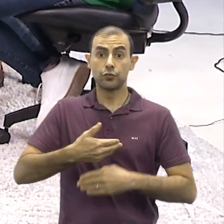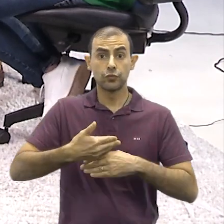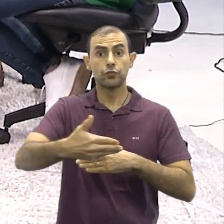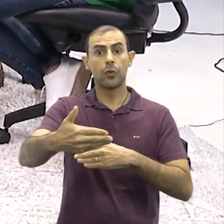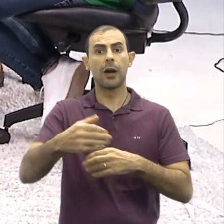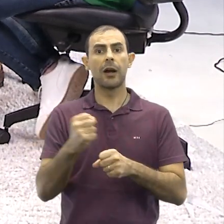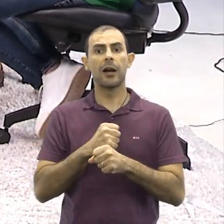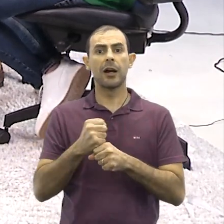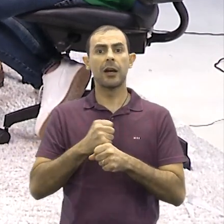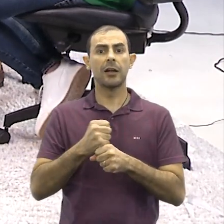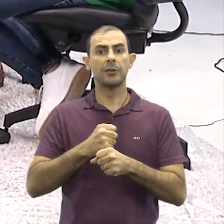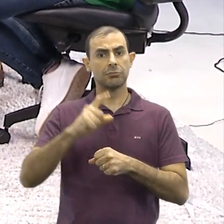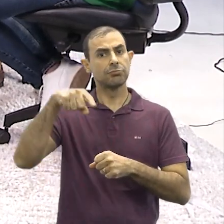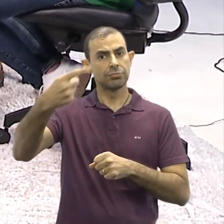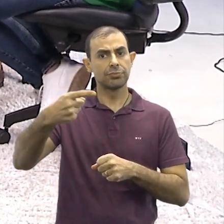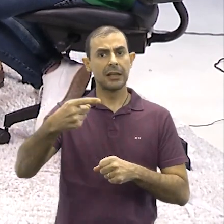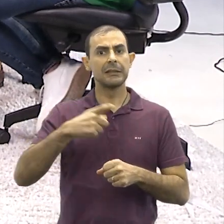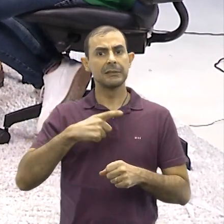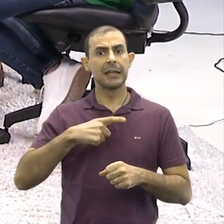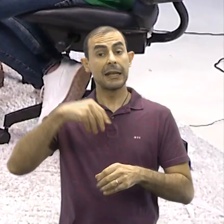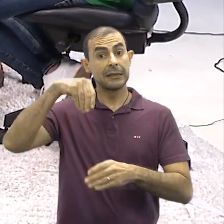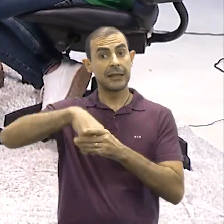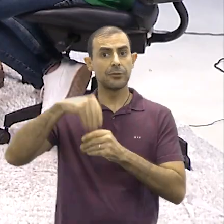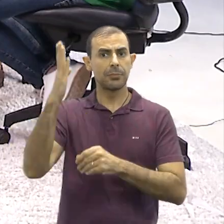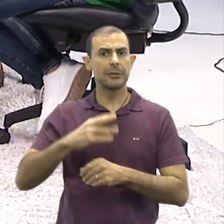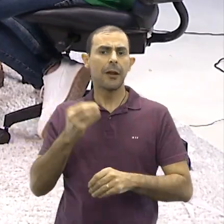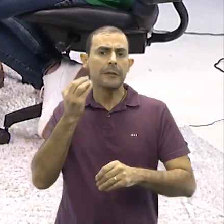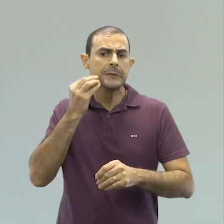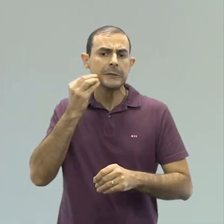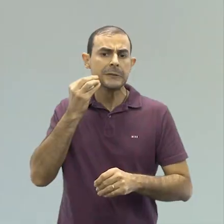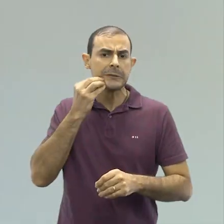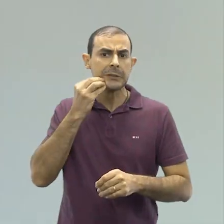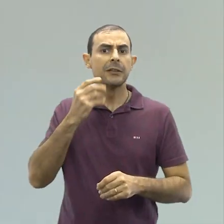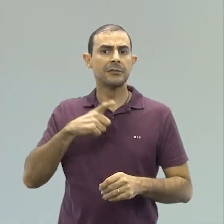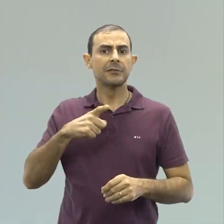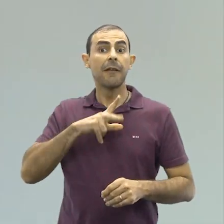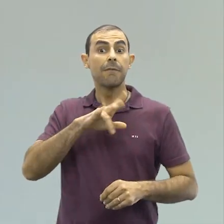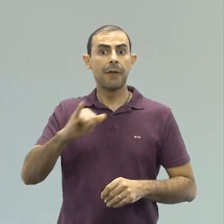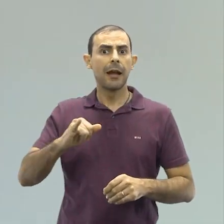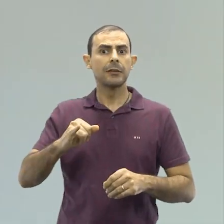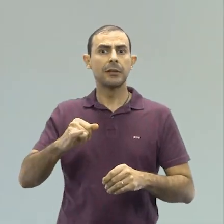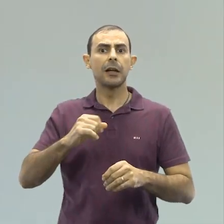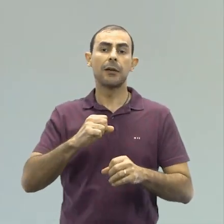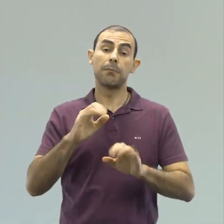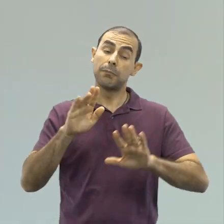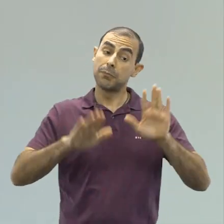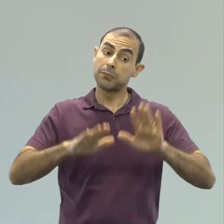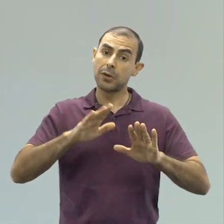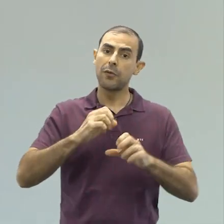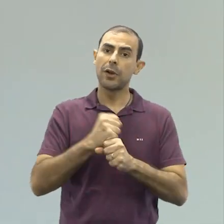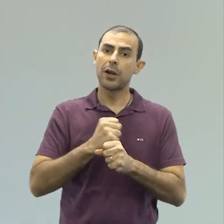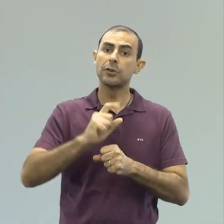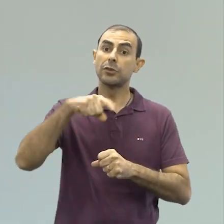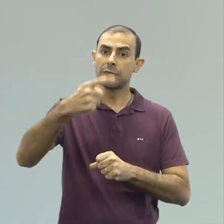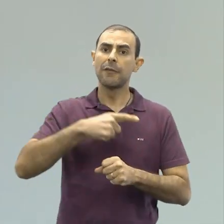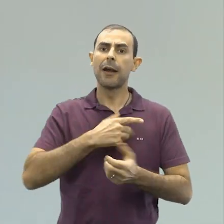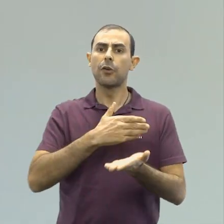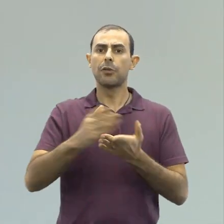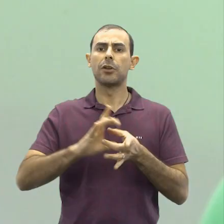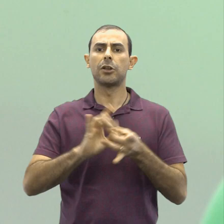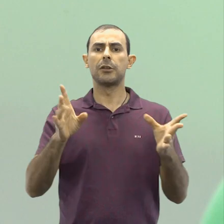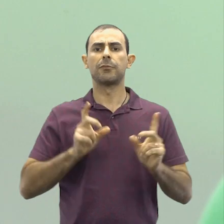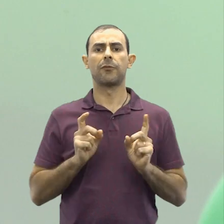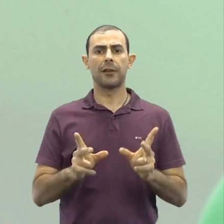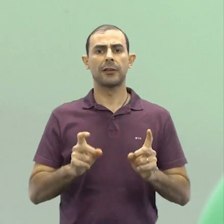aqui no Brasil, que já está em experimento no Brasil há 4 anos. Essa vacina se chama Canileish. E provavelmente no ano que vem ela vai ser introduzida no mercado